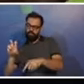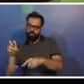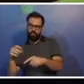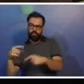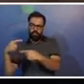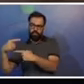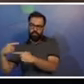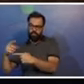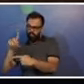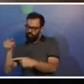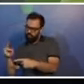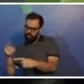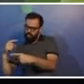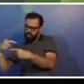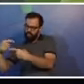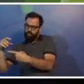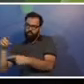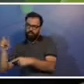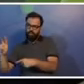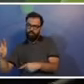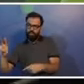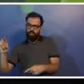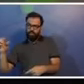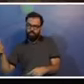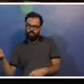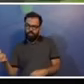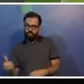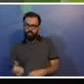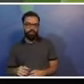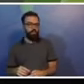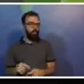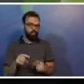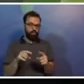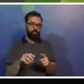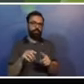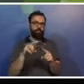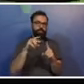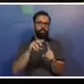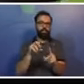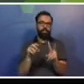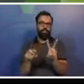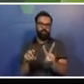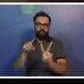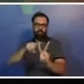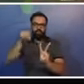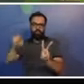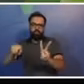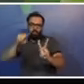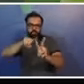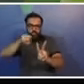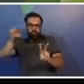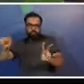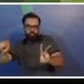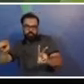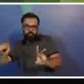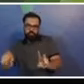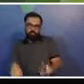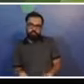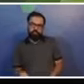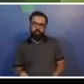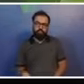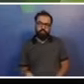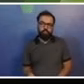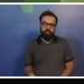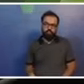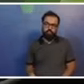Tem que aplicar a distributiva aqui, tá? Sempre que tem um parêntese. E uma multiplicação. A multiplicação vai